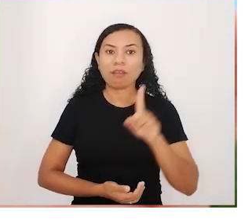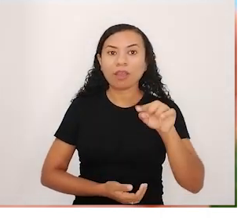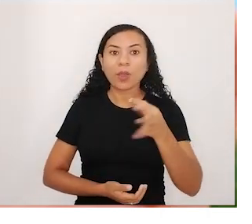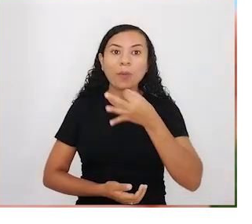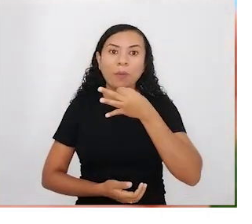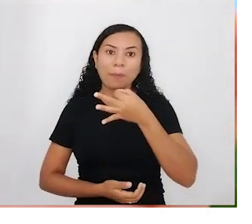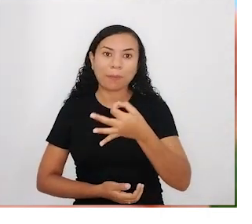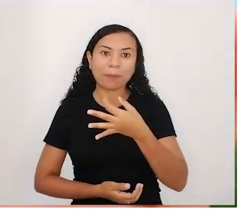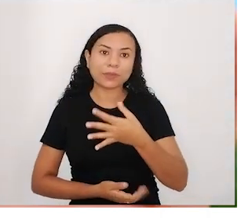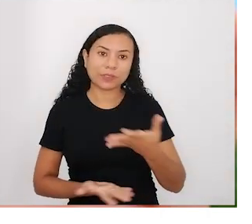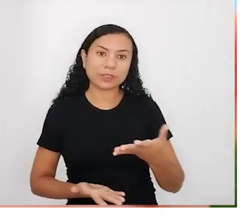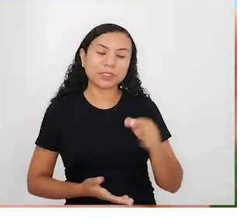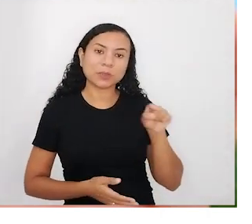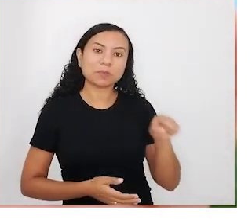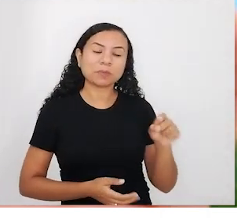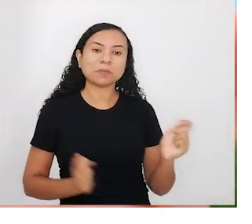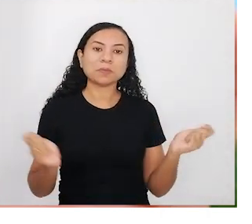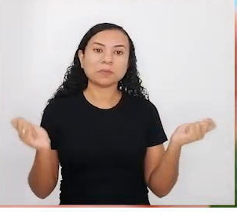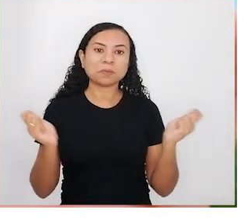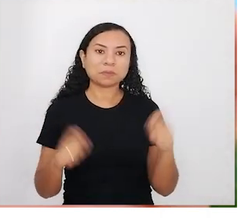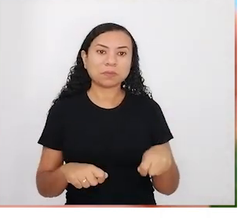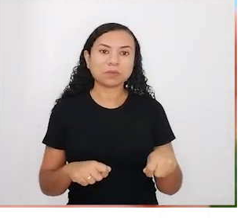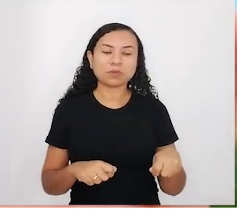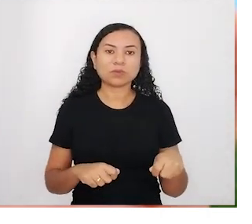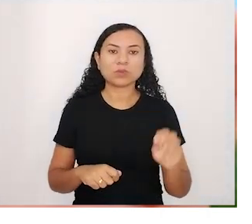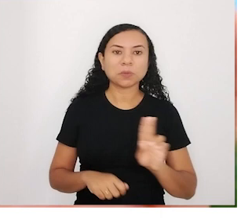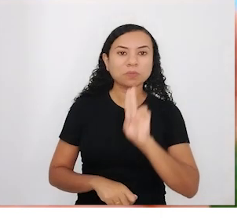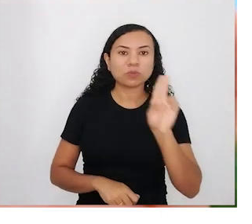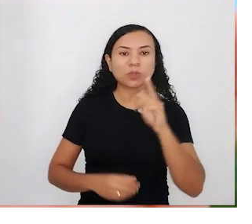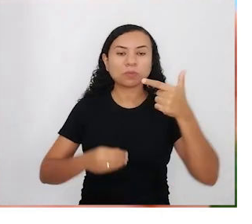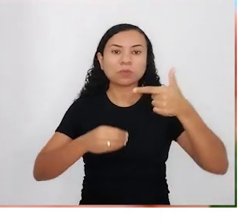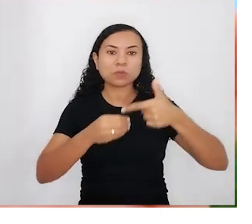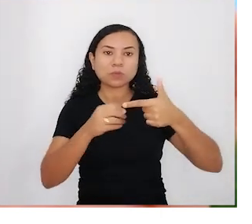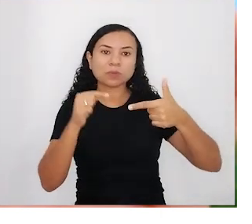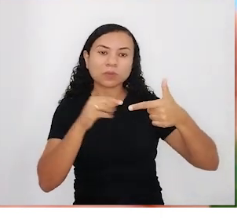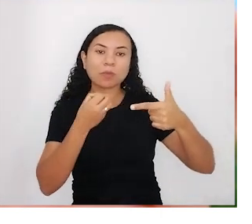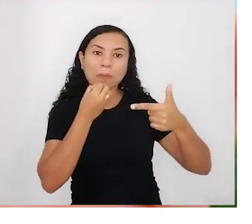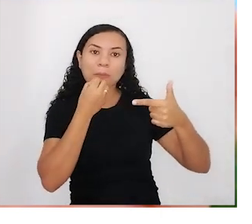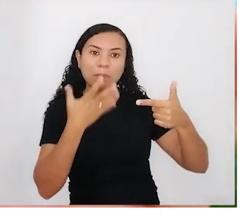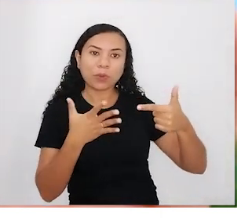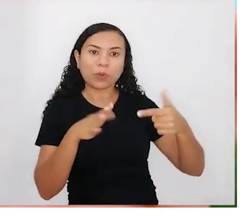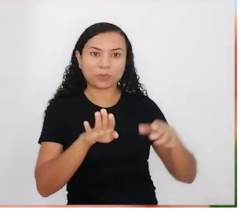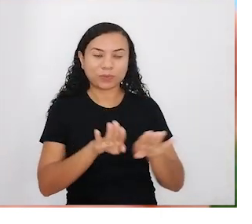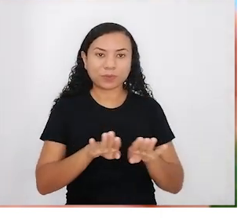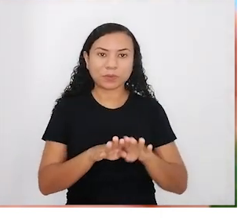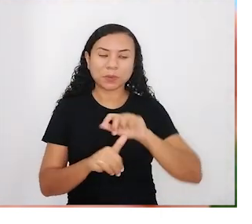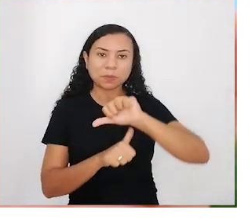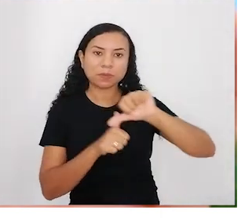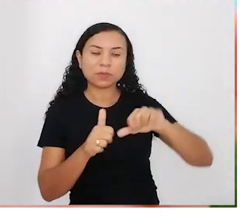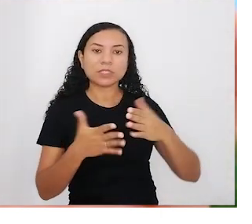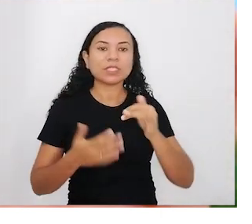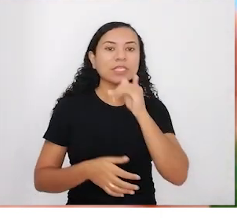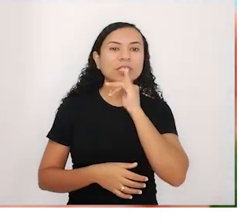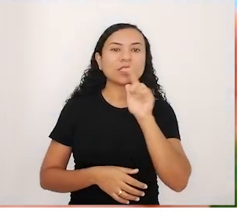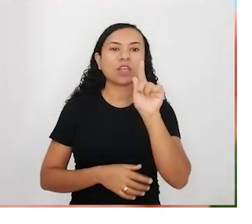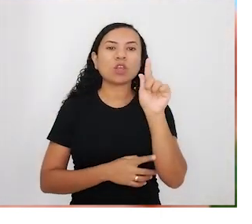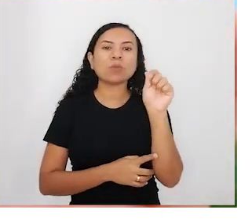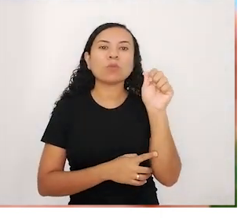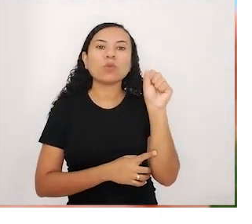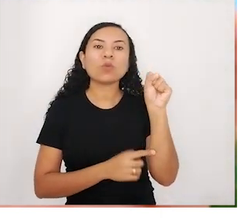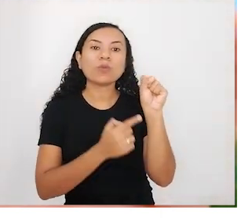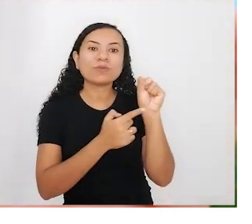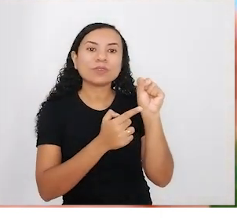opção, é uma solução para o uso de combustíveis fósseis. Nós temos, por exemplo, o biogás, que é produzido por